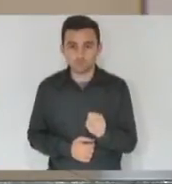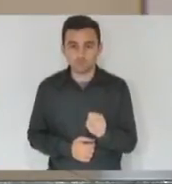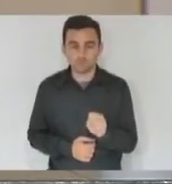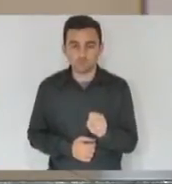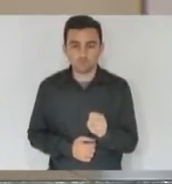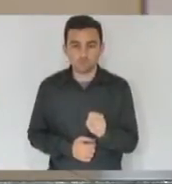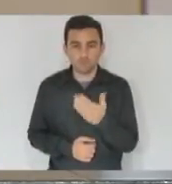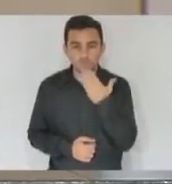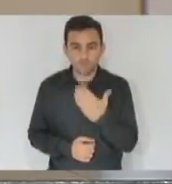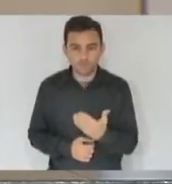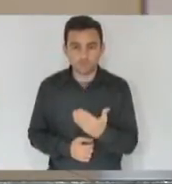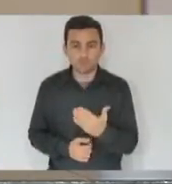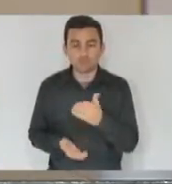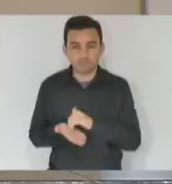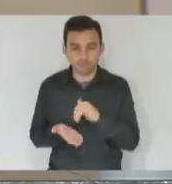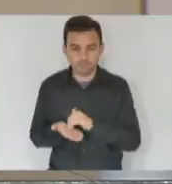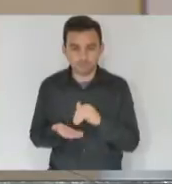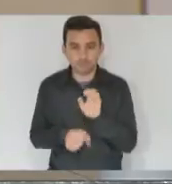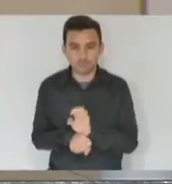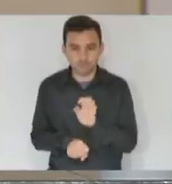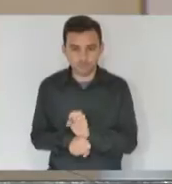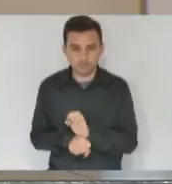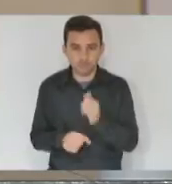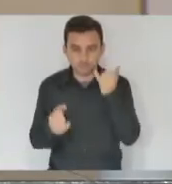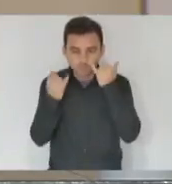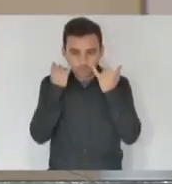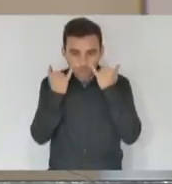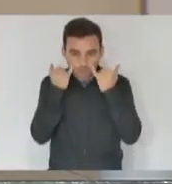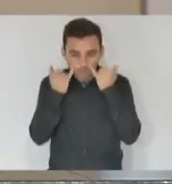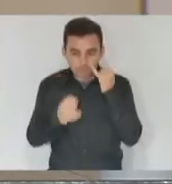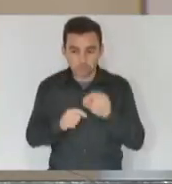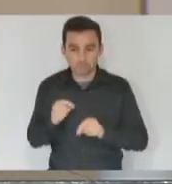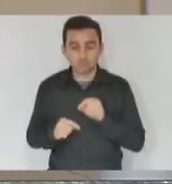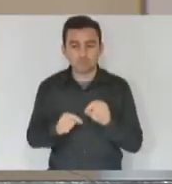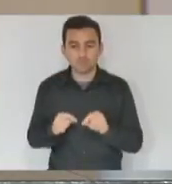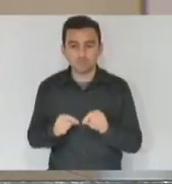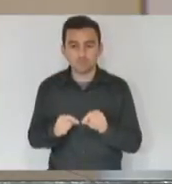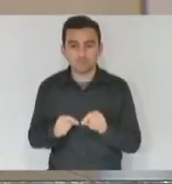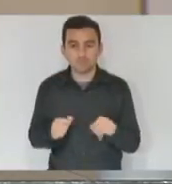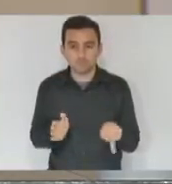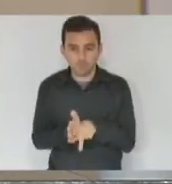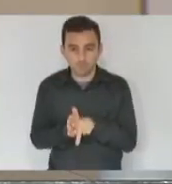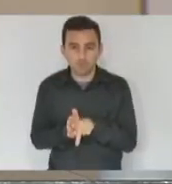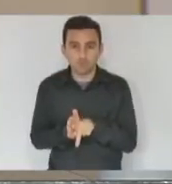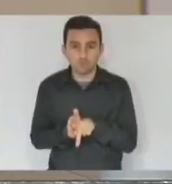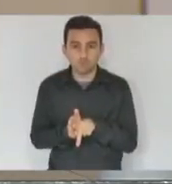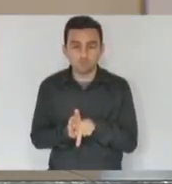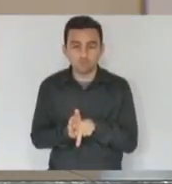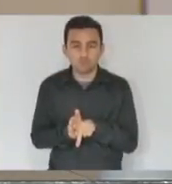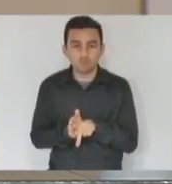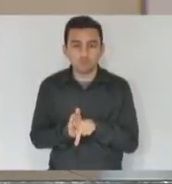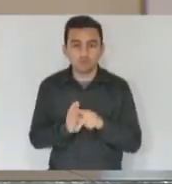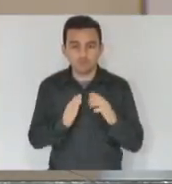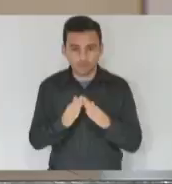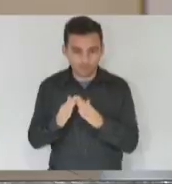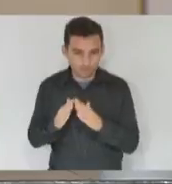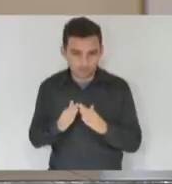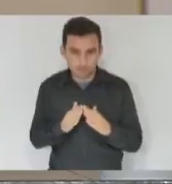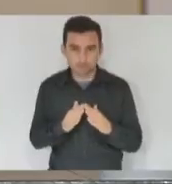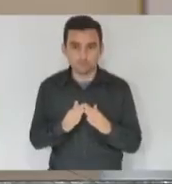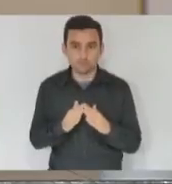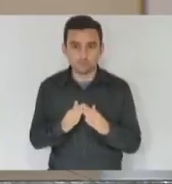ao secretário de Estado da Administração informações acerca dos imóveis de titularidade do Estado que se